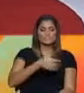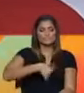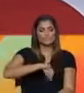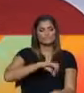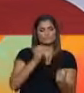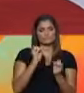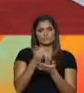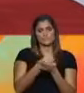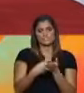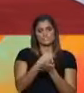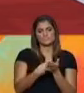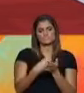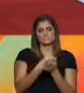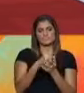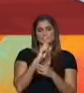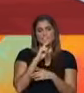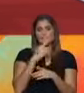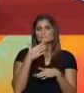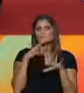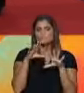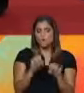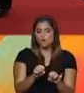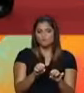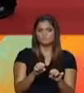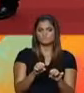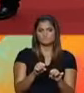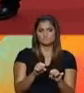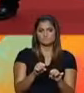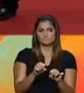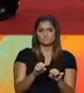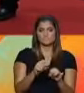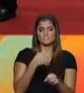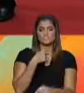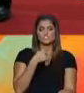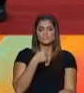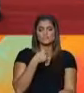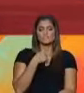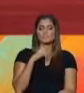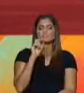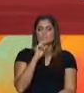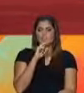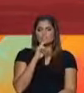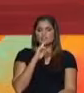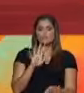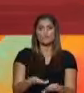não existem mais nenhum. Conseguimos encomendar por via digital estes produtos? Conseguem